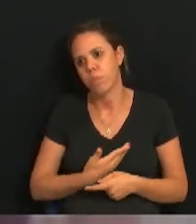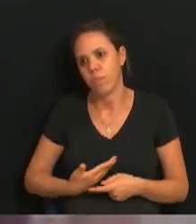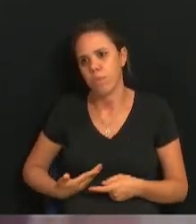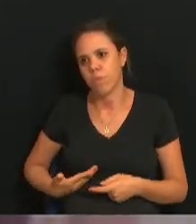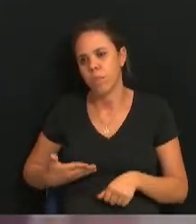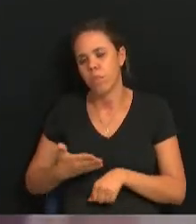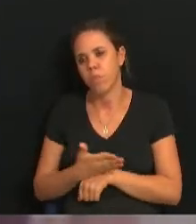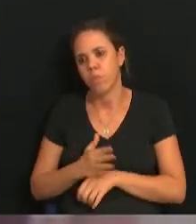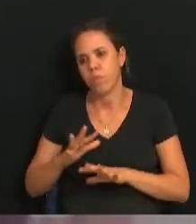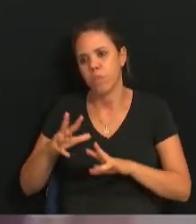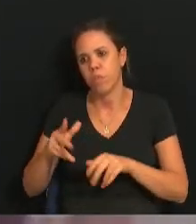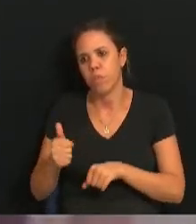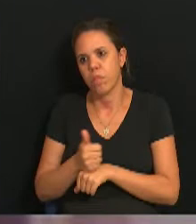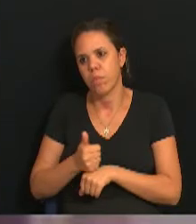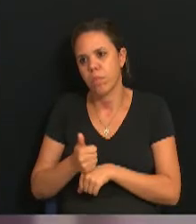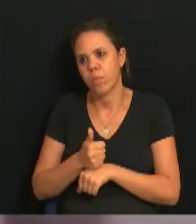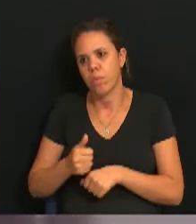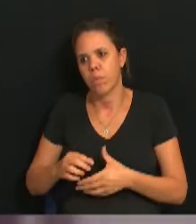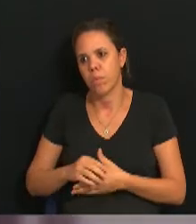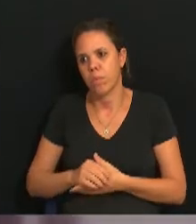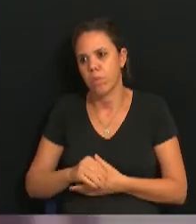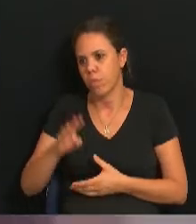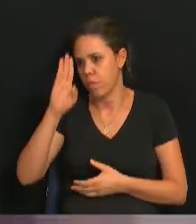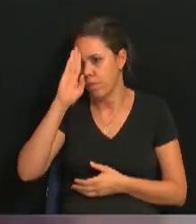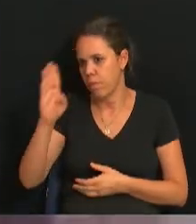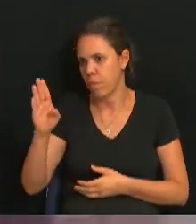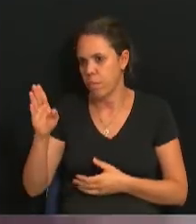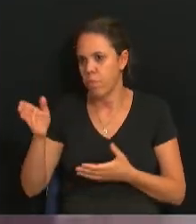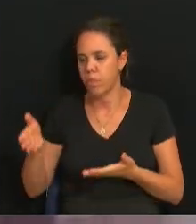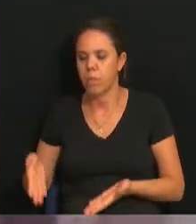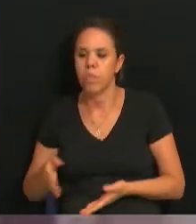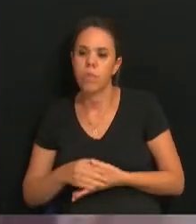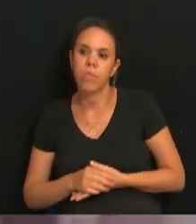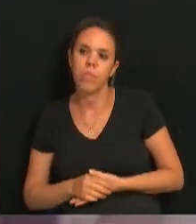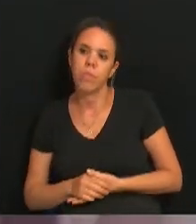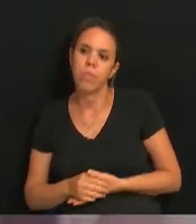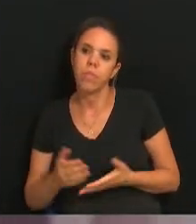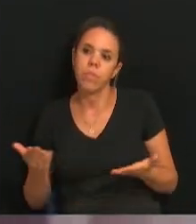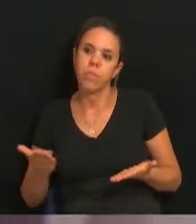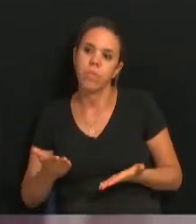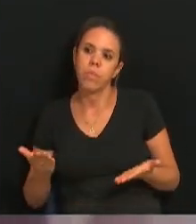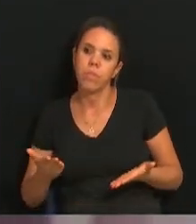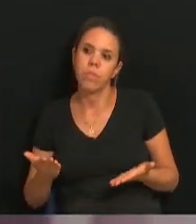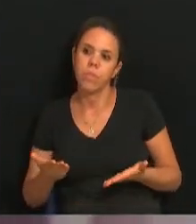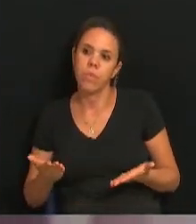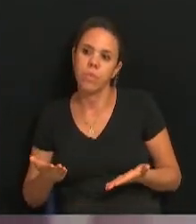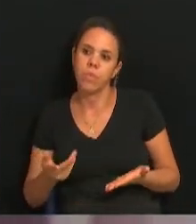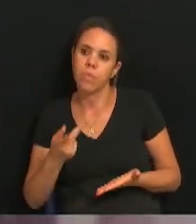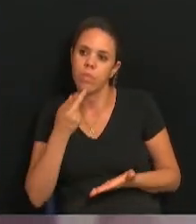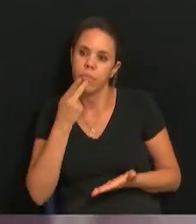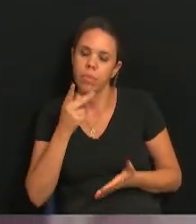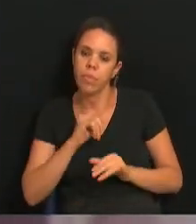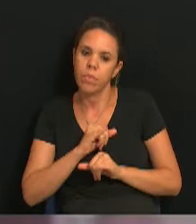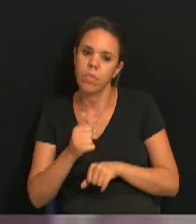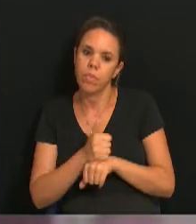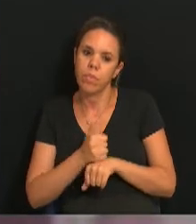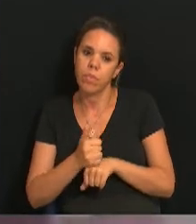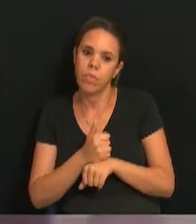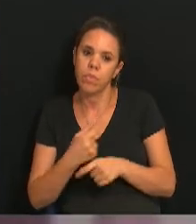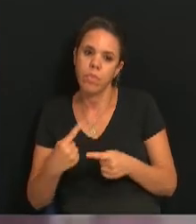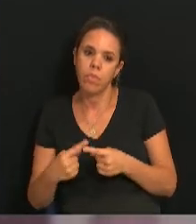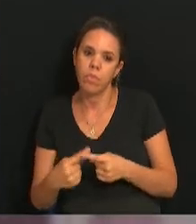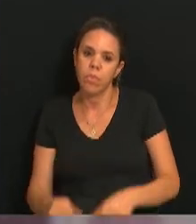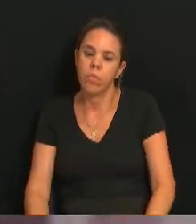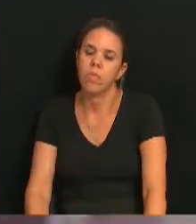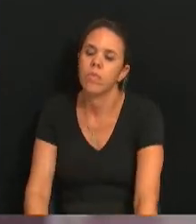de todos os segmentos, e principalmente o nosso, né? Hoje, e eu falo de todos os segmentos, porque o